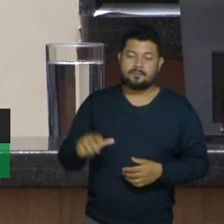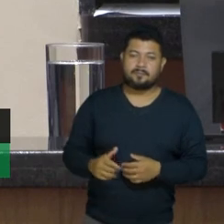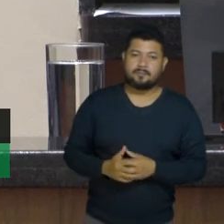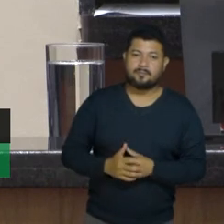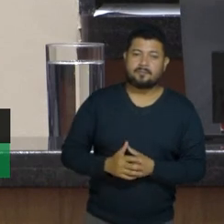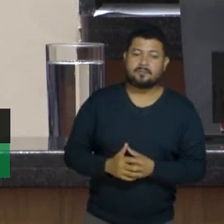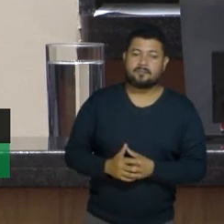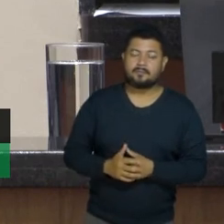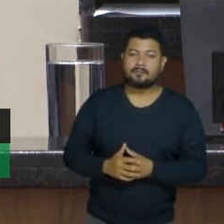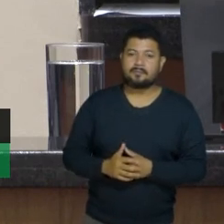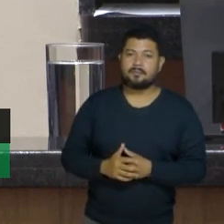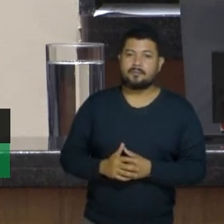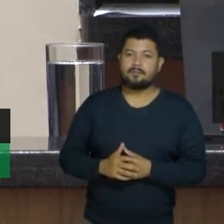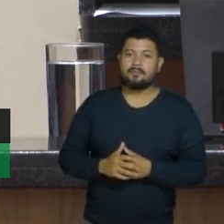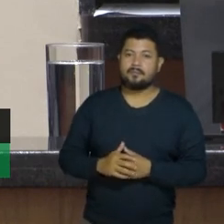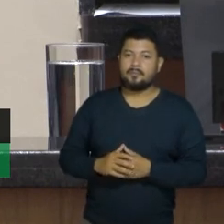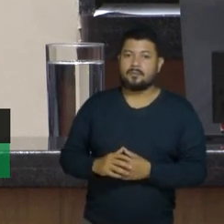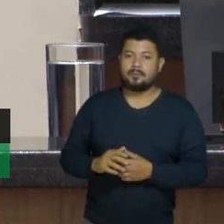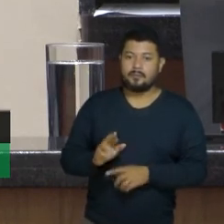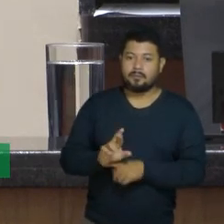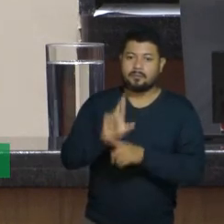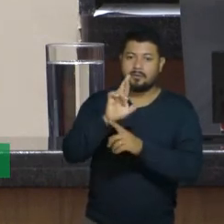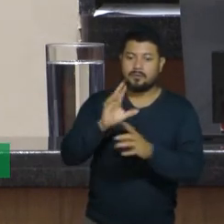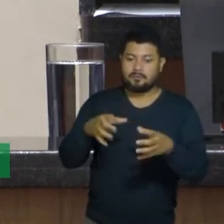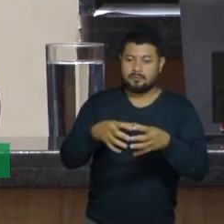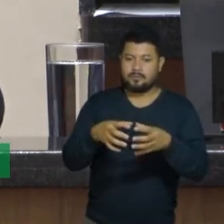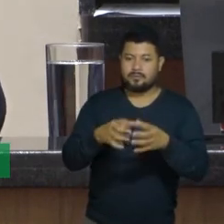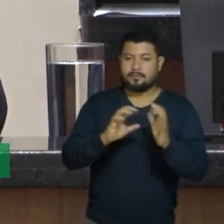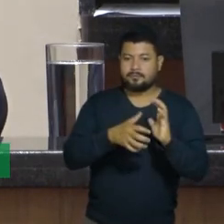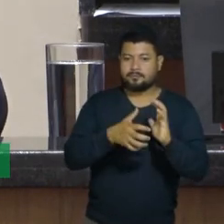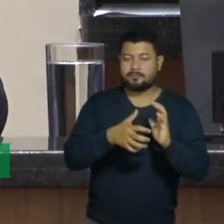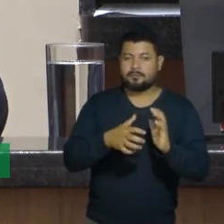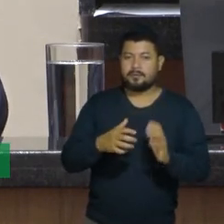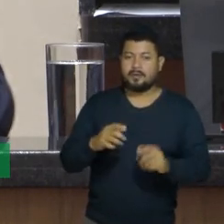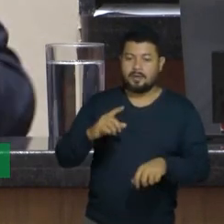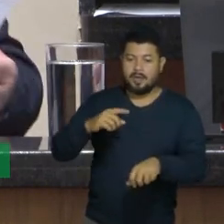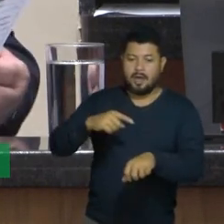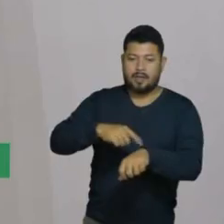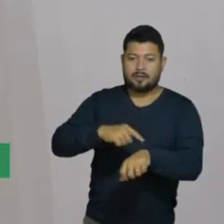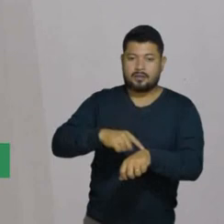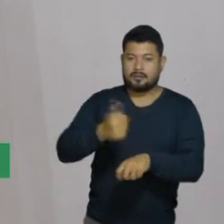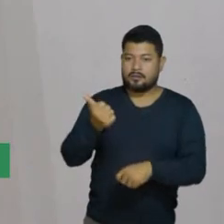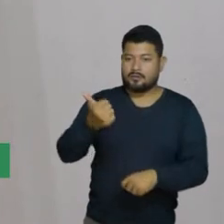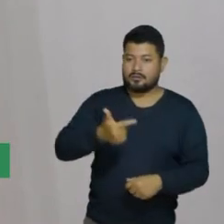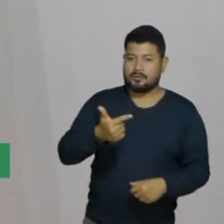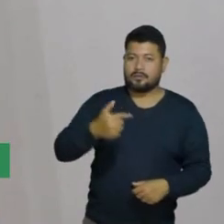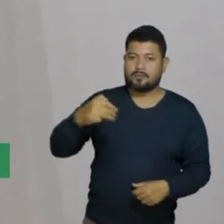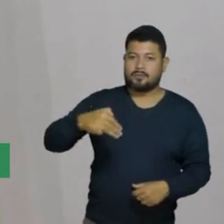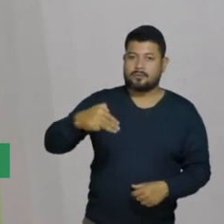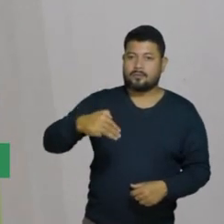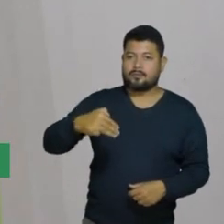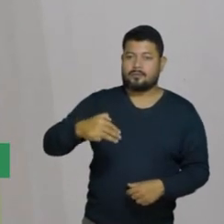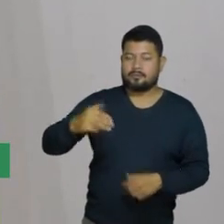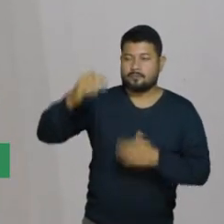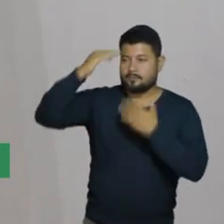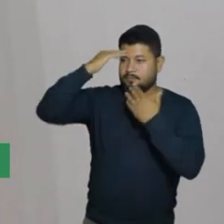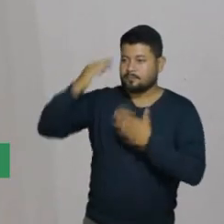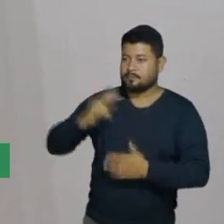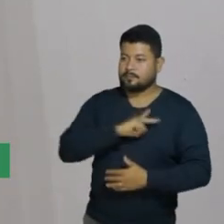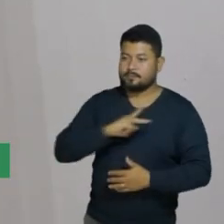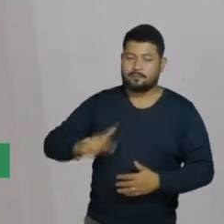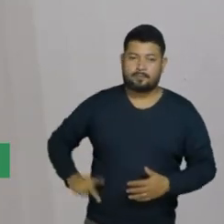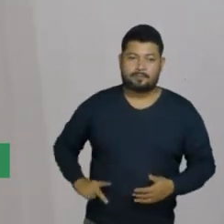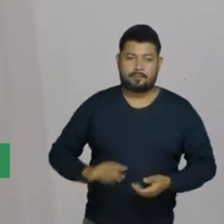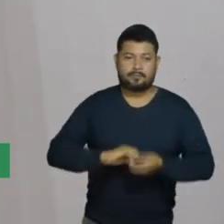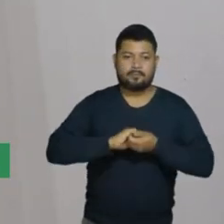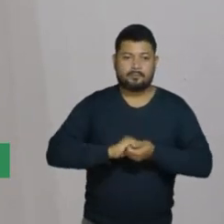que se manifestará em nome do Bloco, tem o tempo de até 12 minutos. Obrigado, senhor presidente.